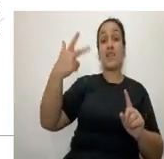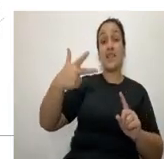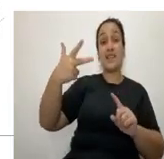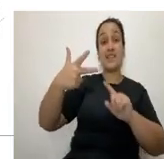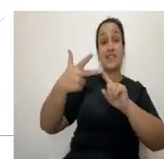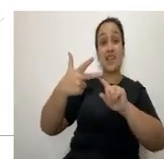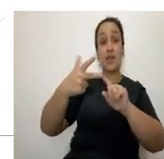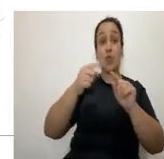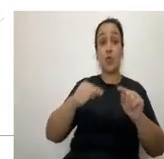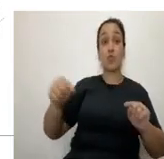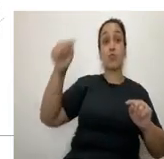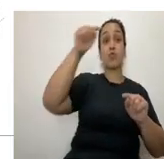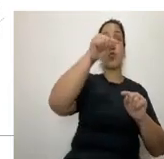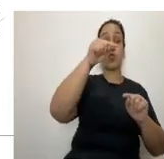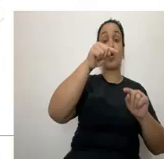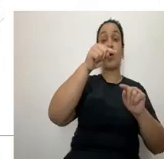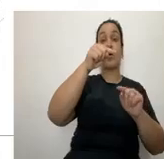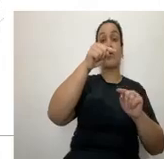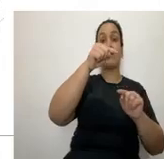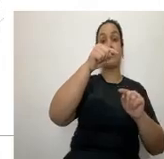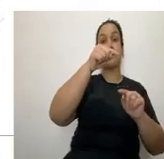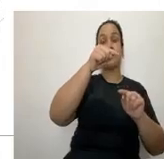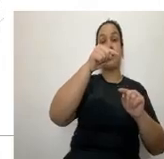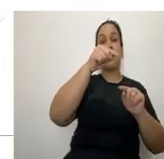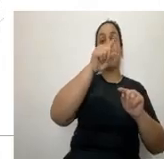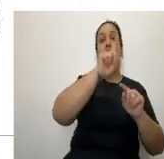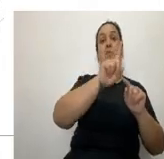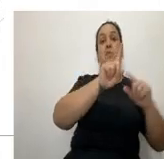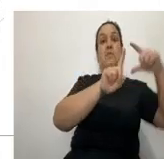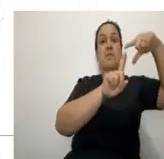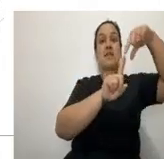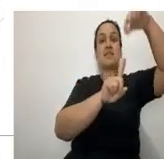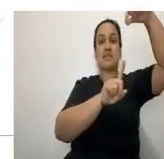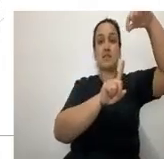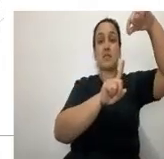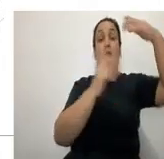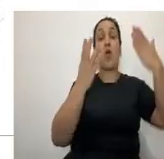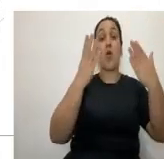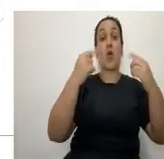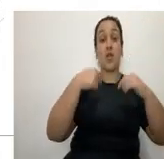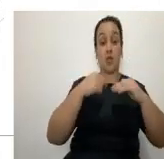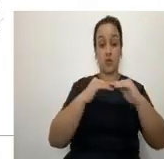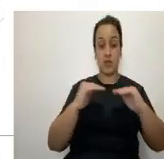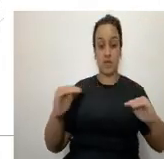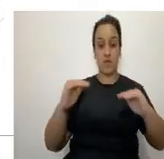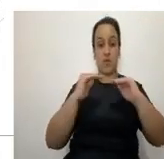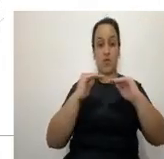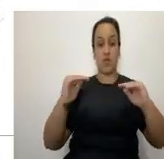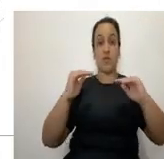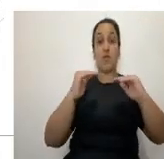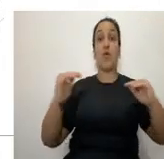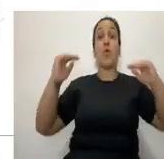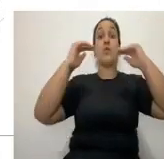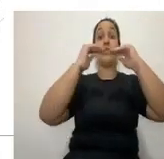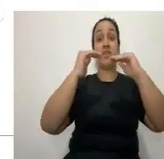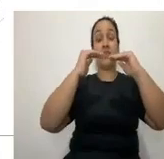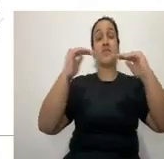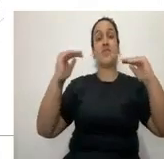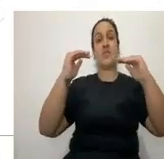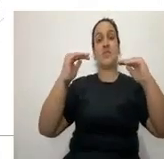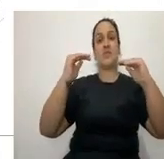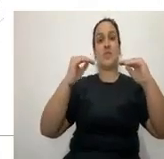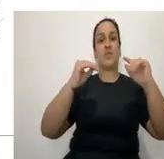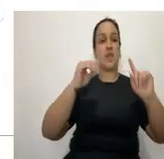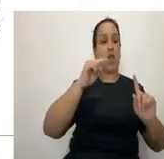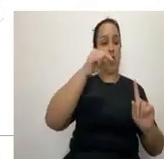nem o hélio, e o terceiro vai aqui. Então, ou seja, agora eu abro uma nova camada, né? Eu vou para